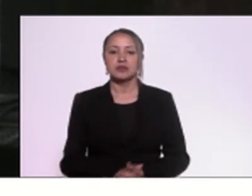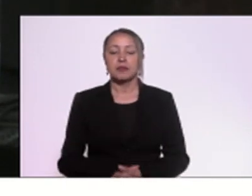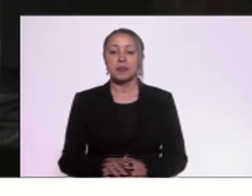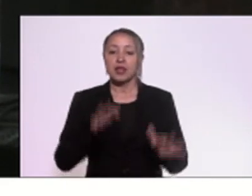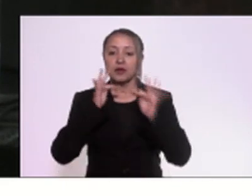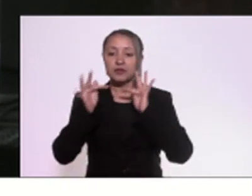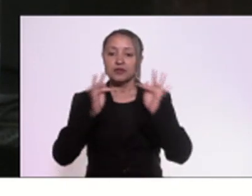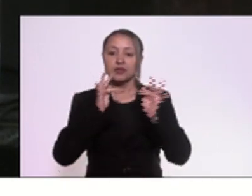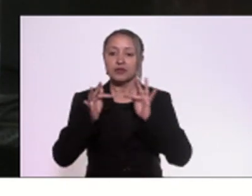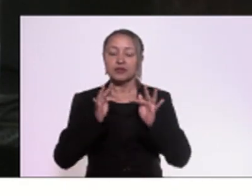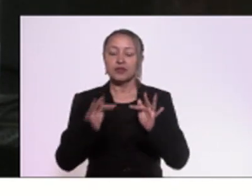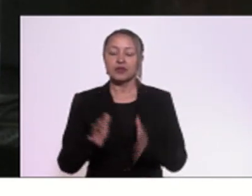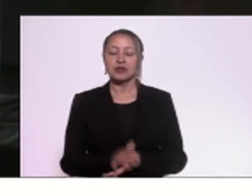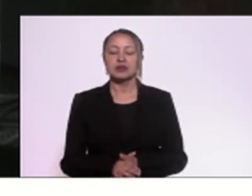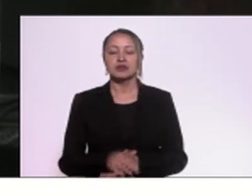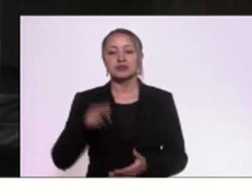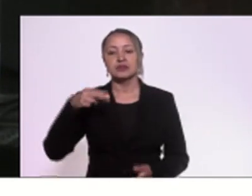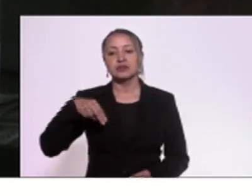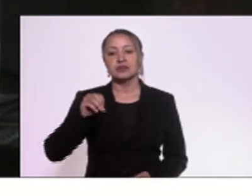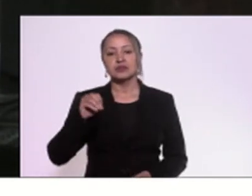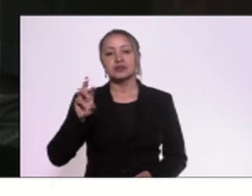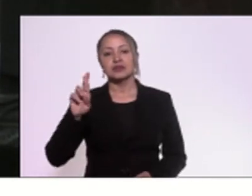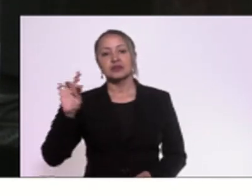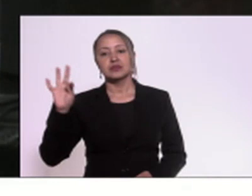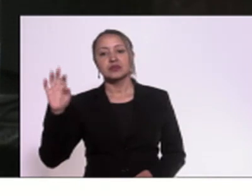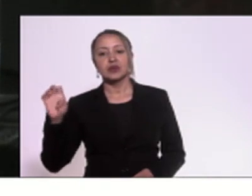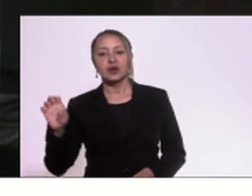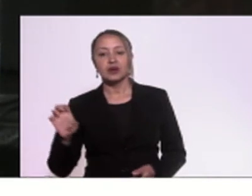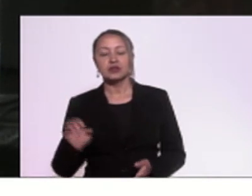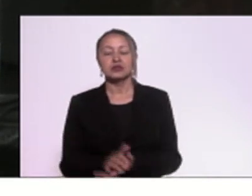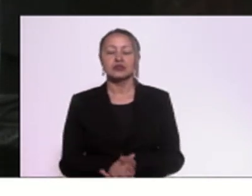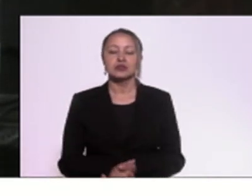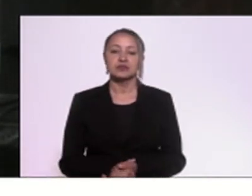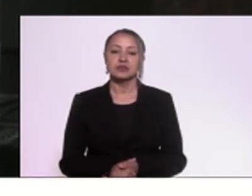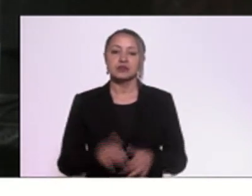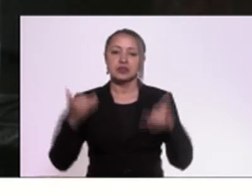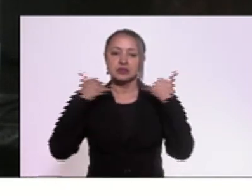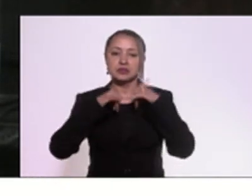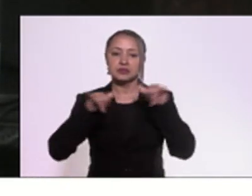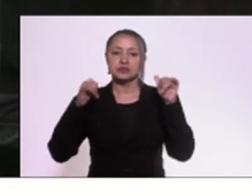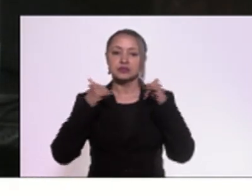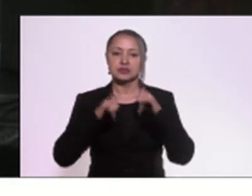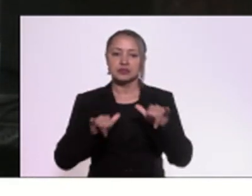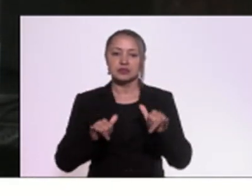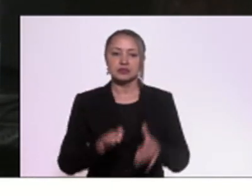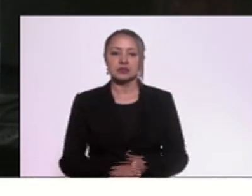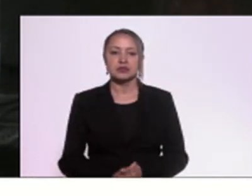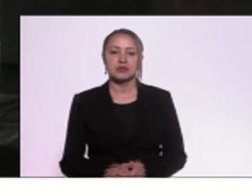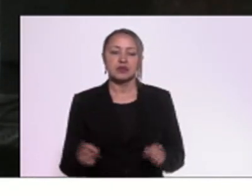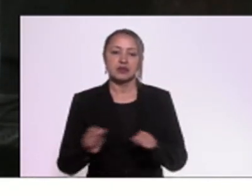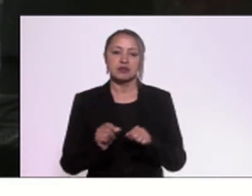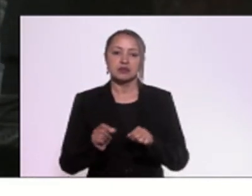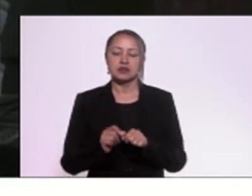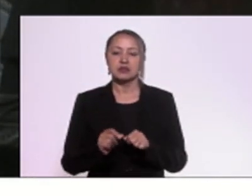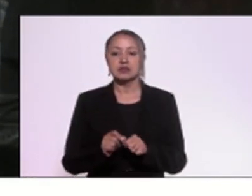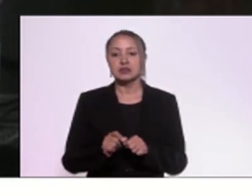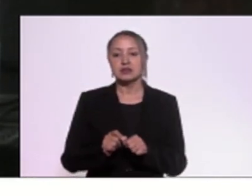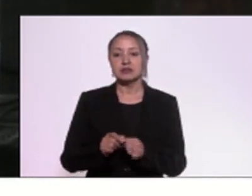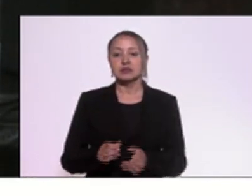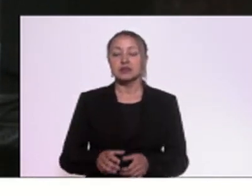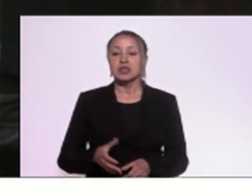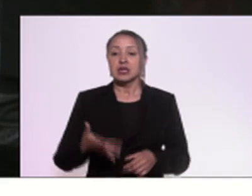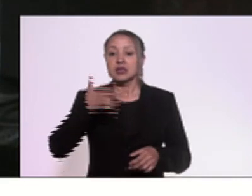vai fechar porque não tem dinheiro. Sim, mas e como é que faz? Eu ainda era deputada, disse, vamos arrumar dinheiro. E foi